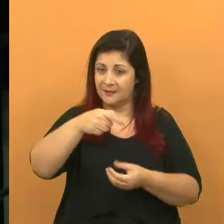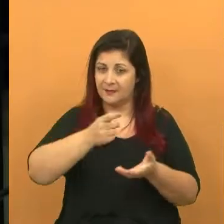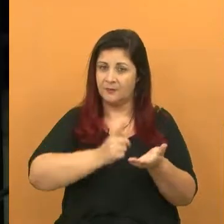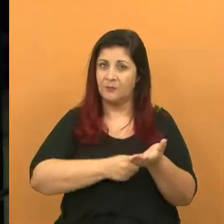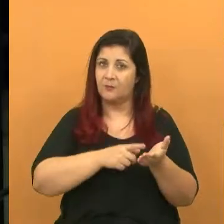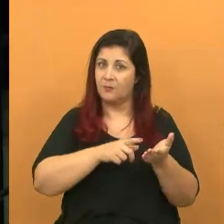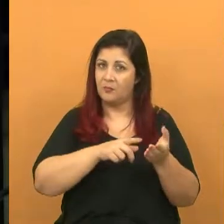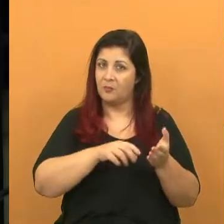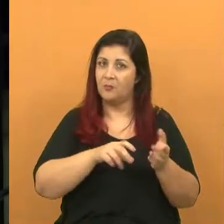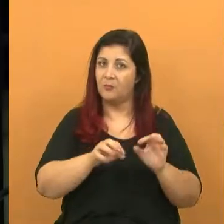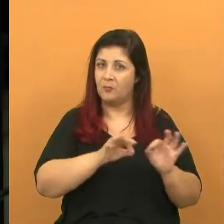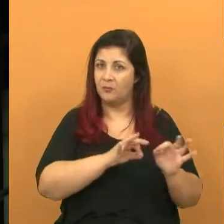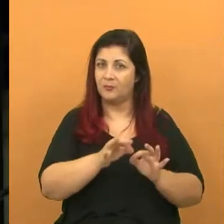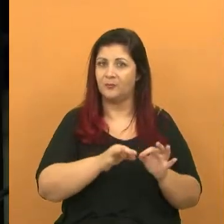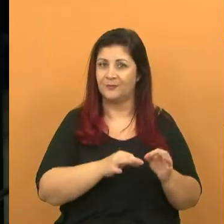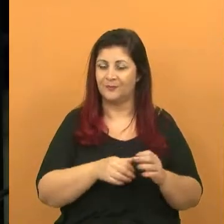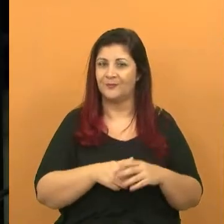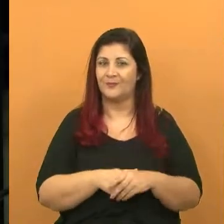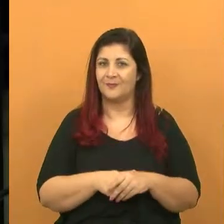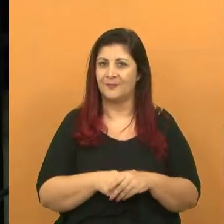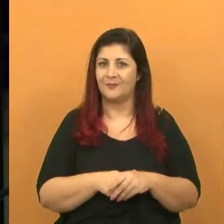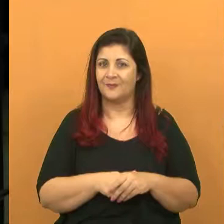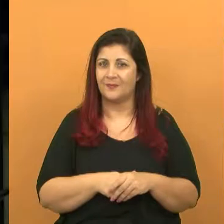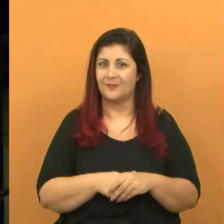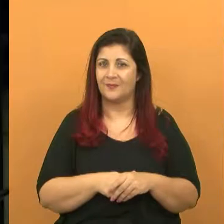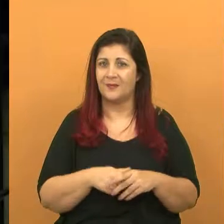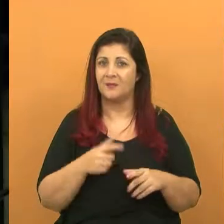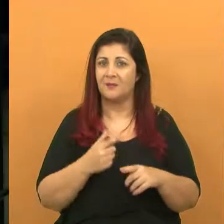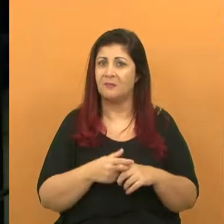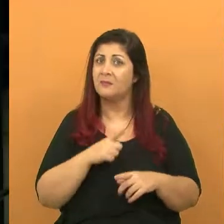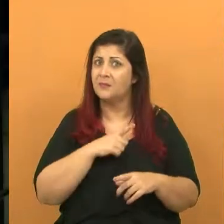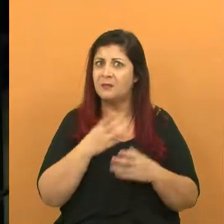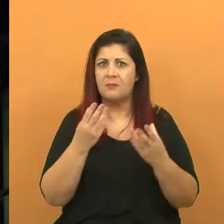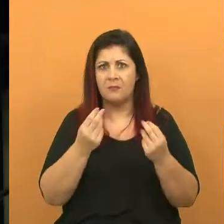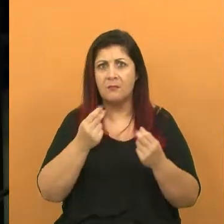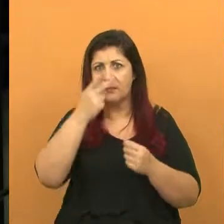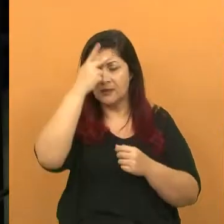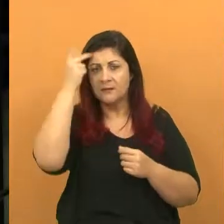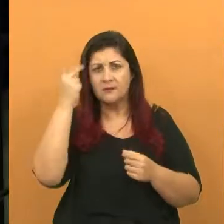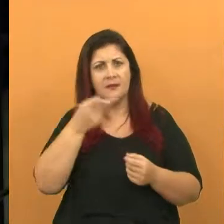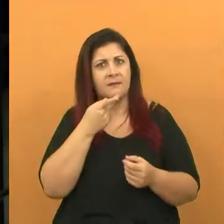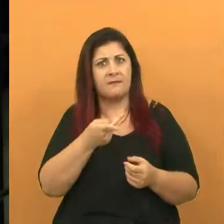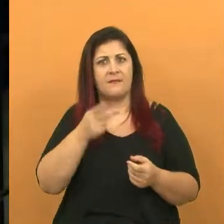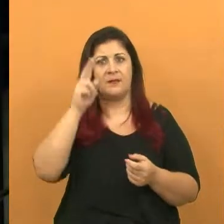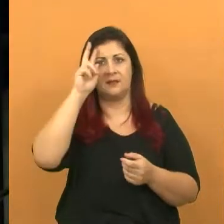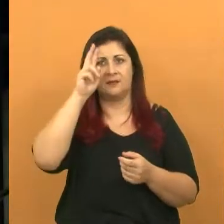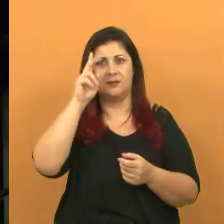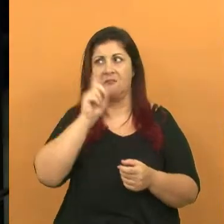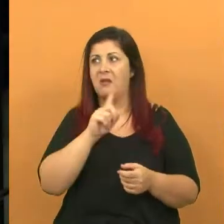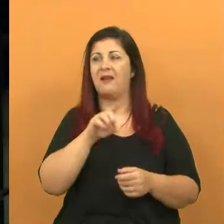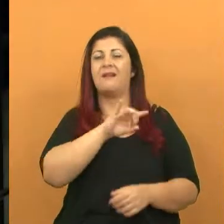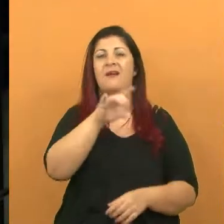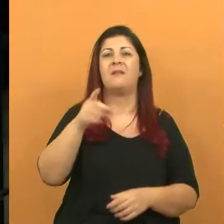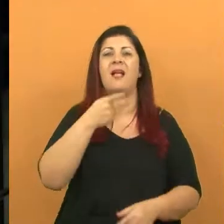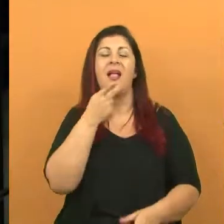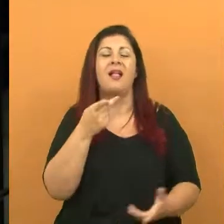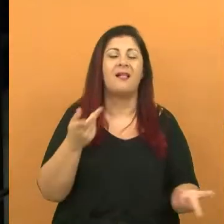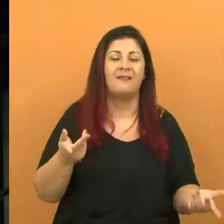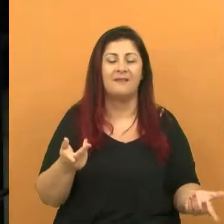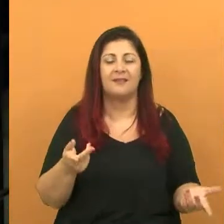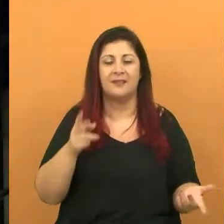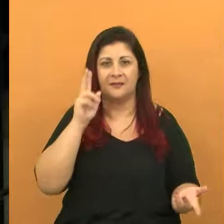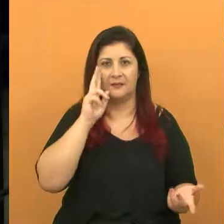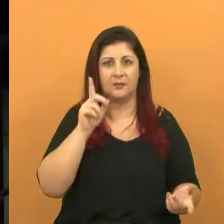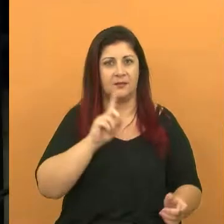projeto, que com certeza nós temos muitos contadores de histórias. E também não é para qualquer um, não, chegar e contar a